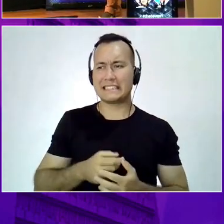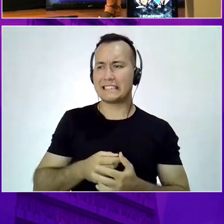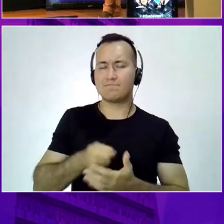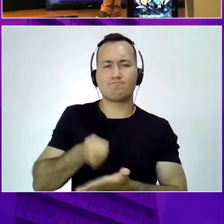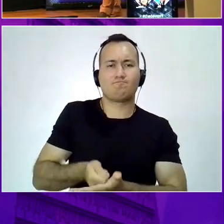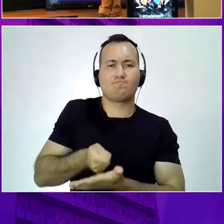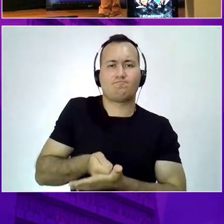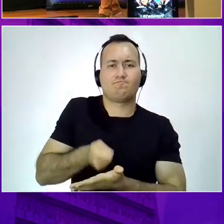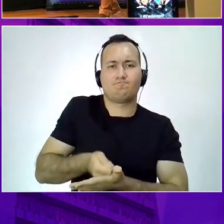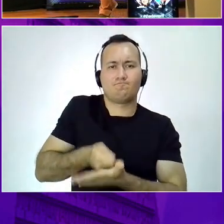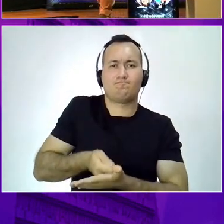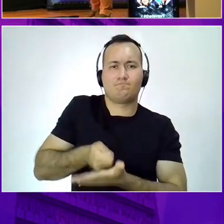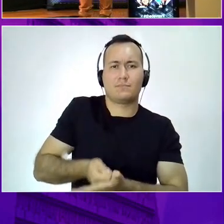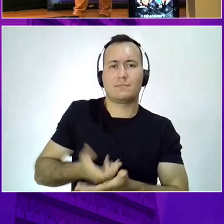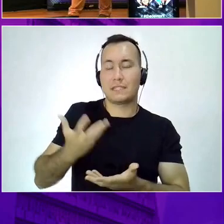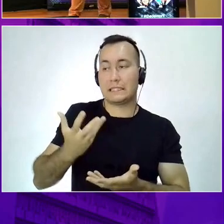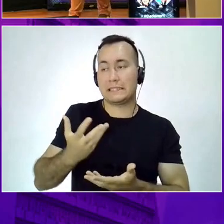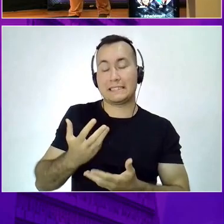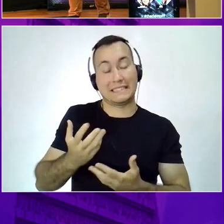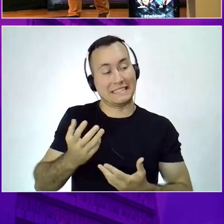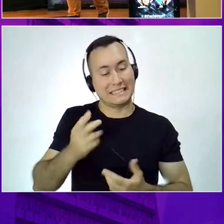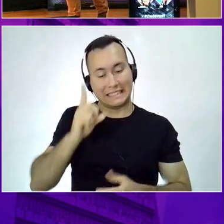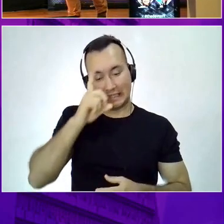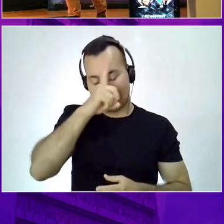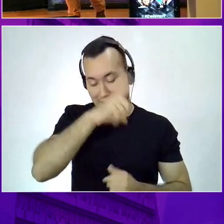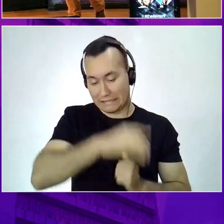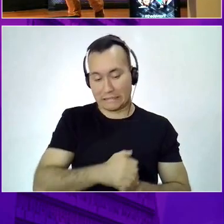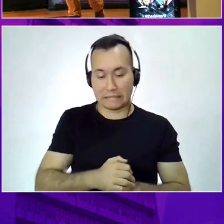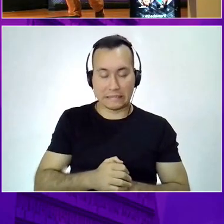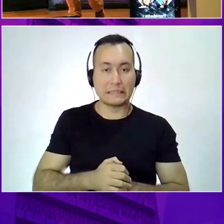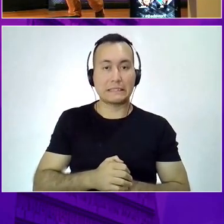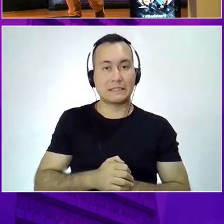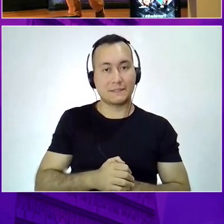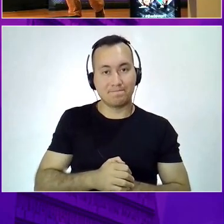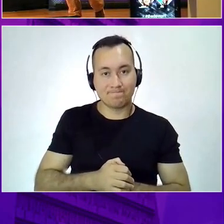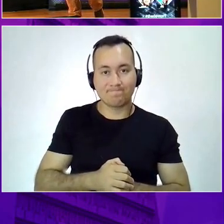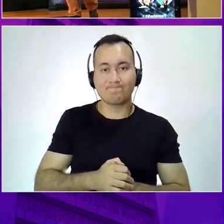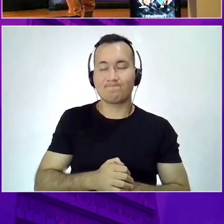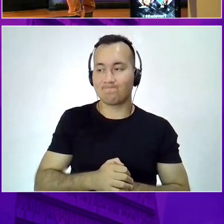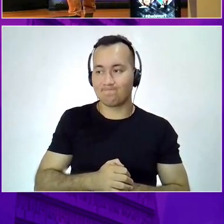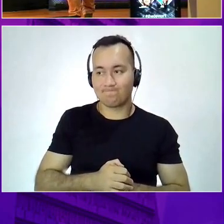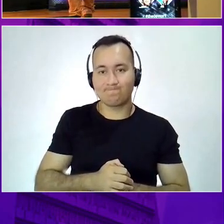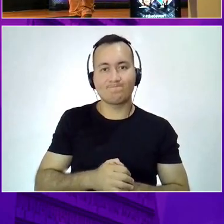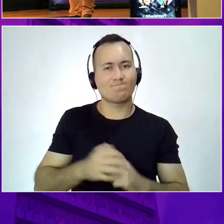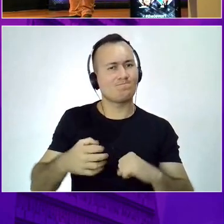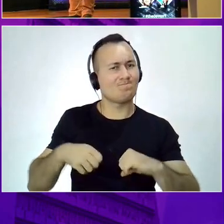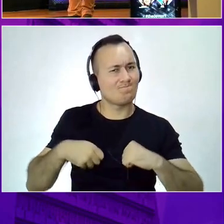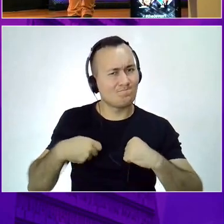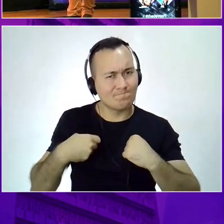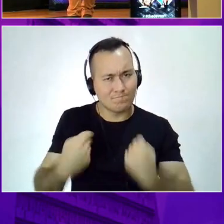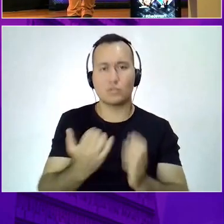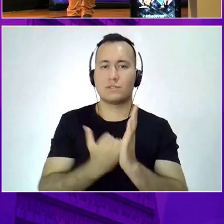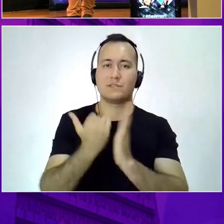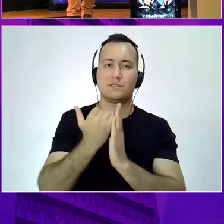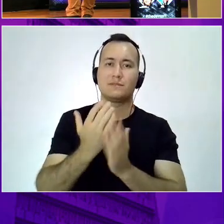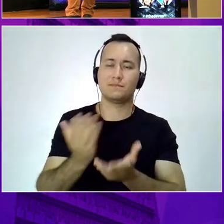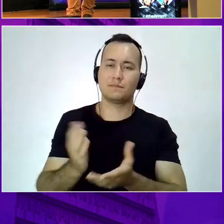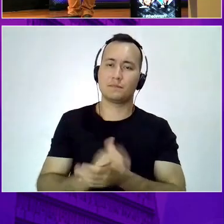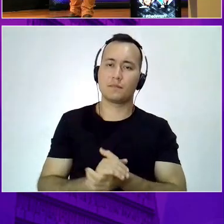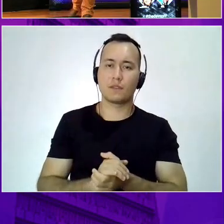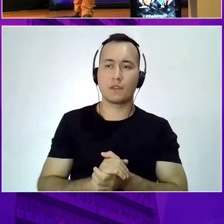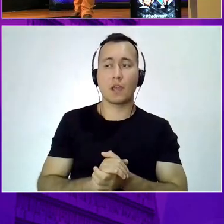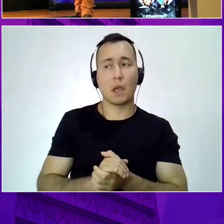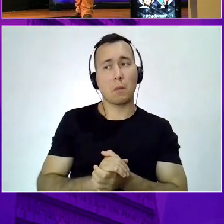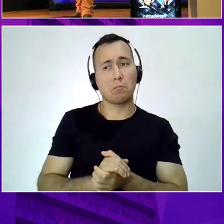Pô, vai ser mais difícil, vai dar mais trabalho, mas você já sabe, né? Tá claro ali, a visualização já te ajuda. Mas dá para mudar? Com